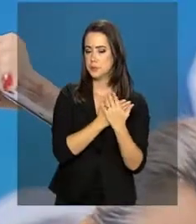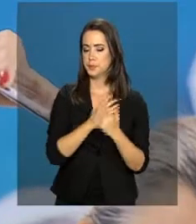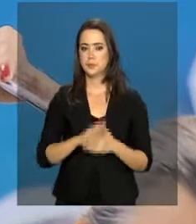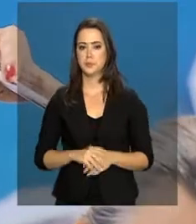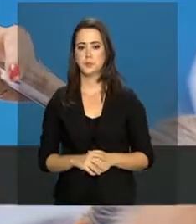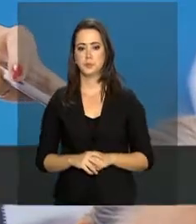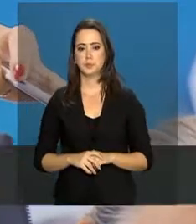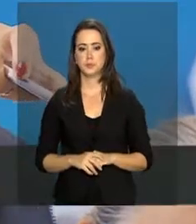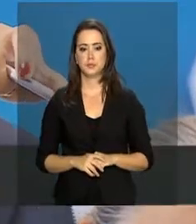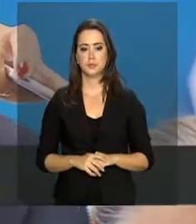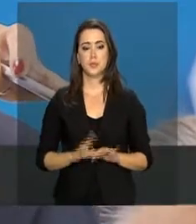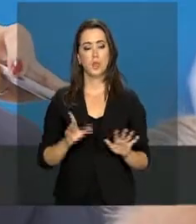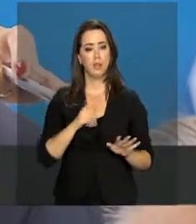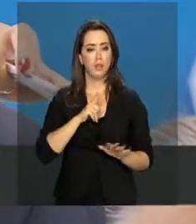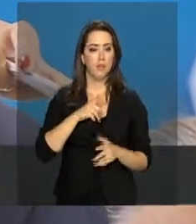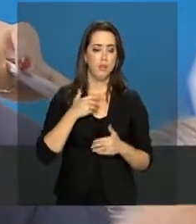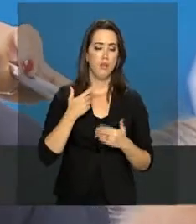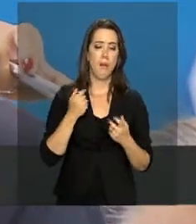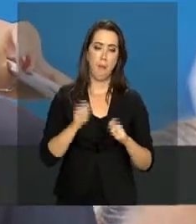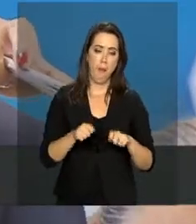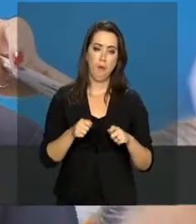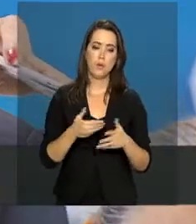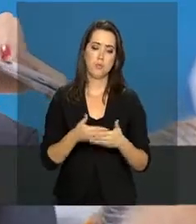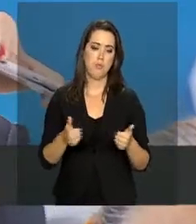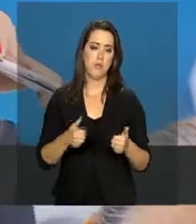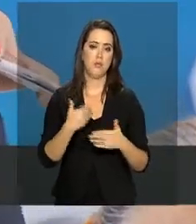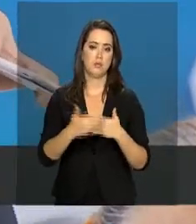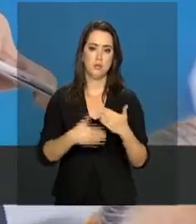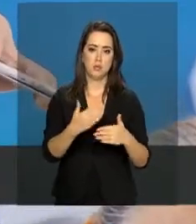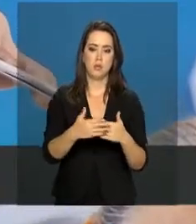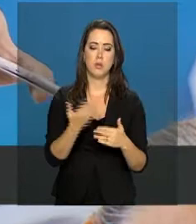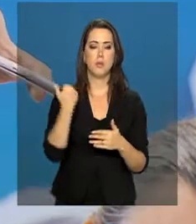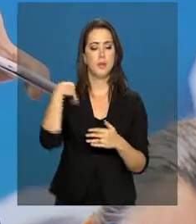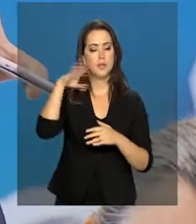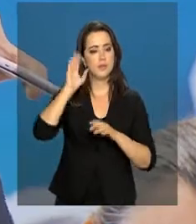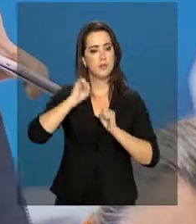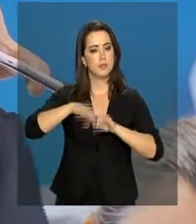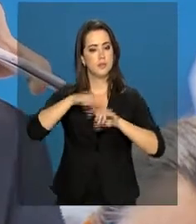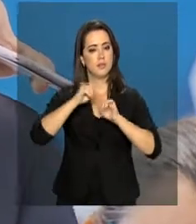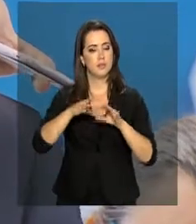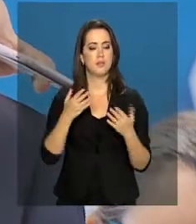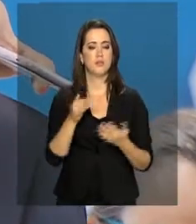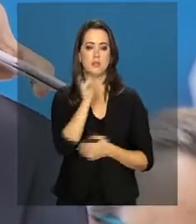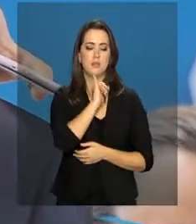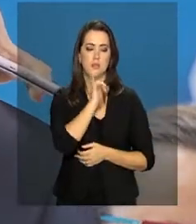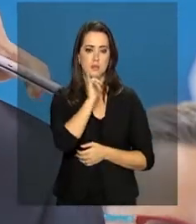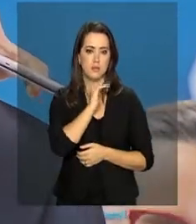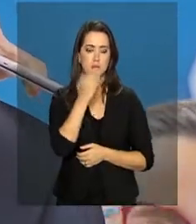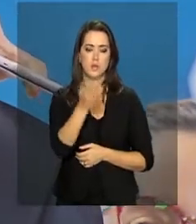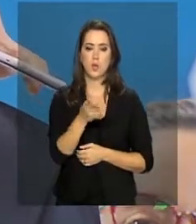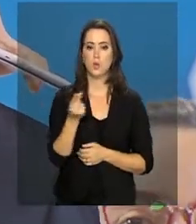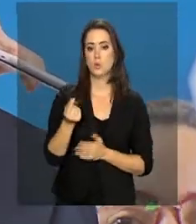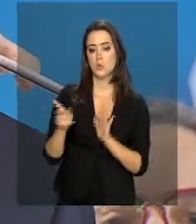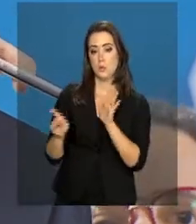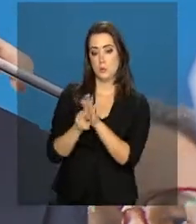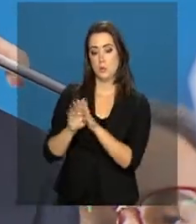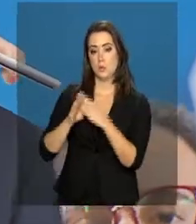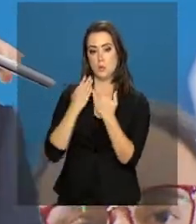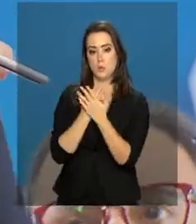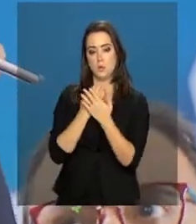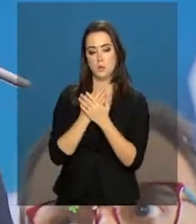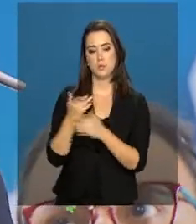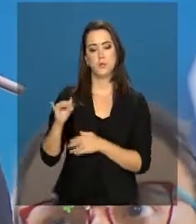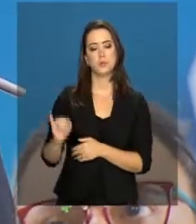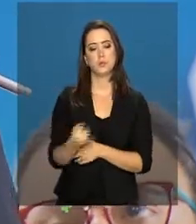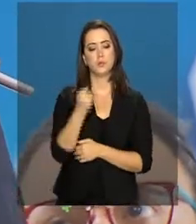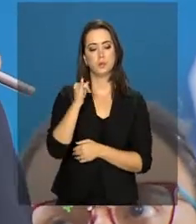aproveitando estruturas evoluindo é do programa mais educação são por exemplo com dinheiro direto na escola trazer uma